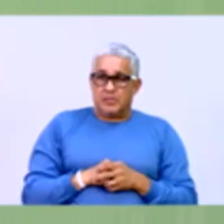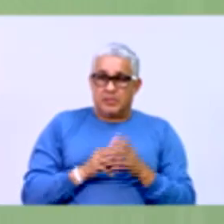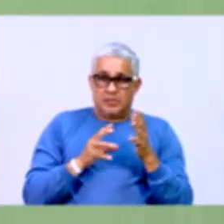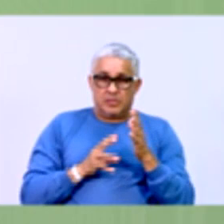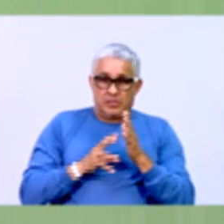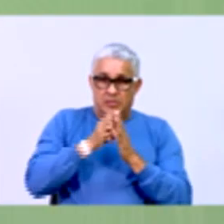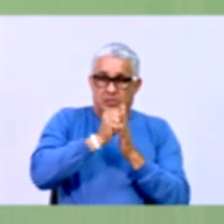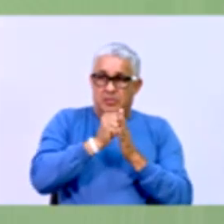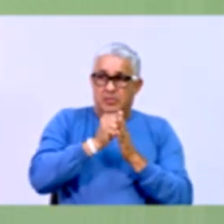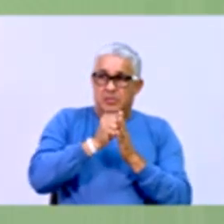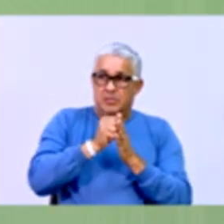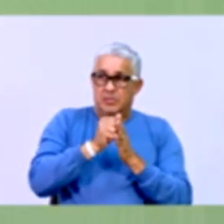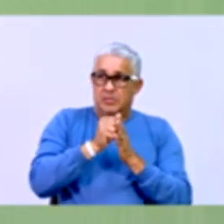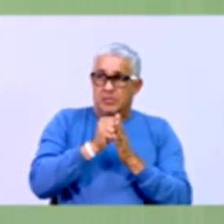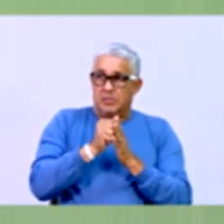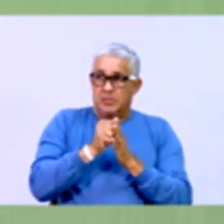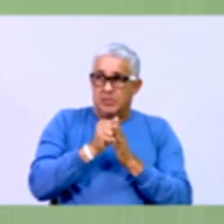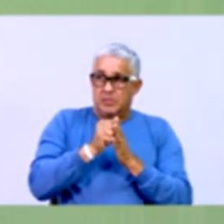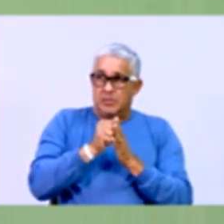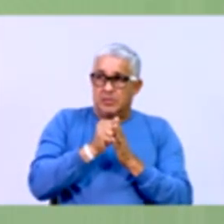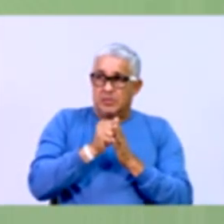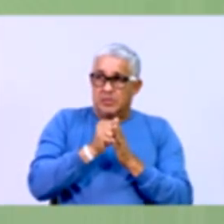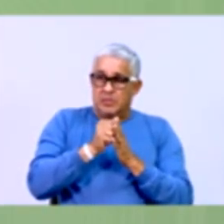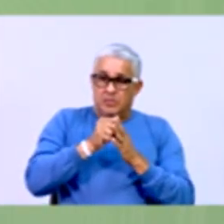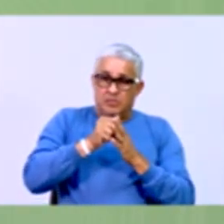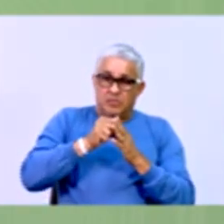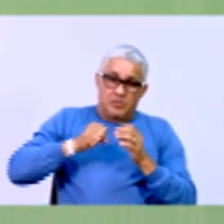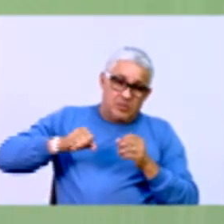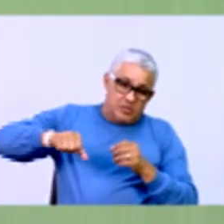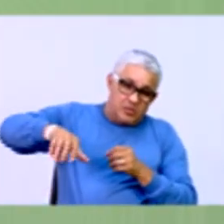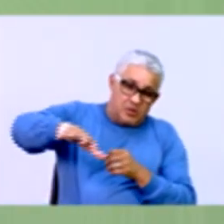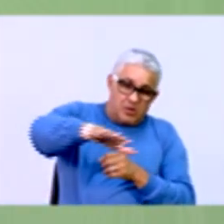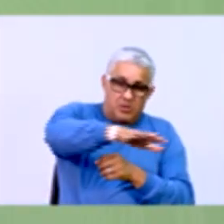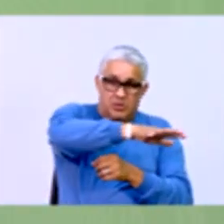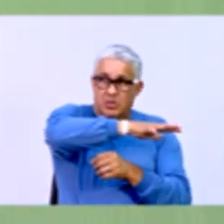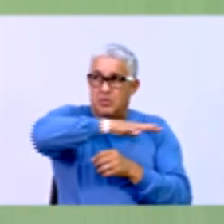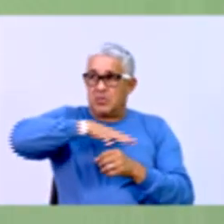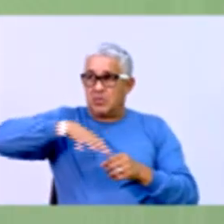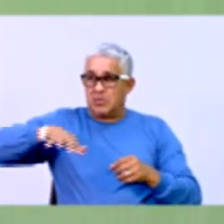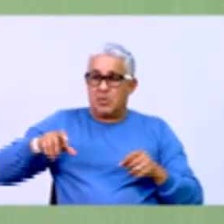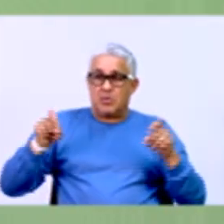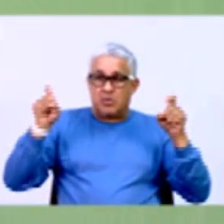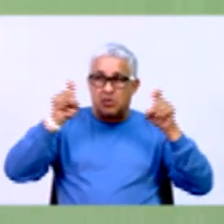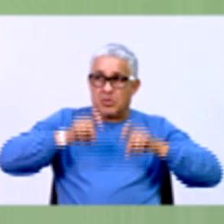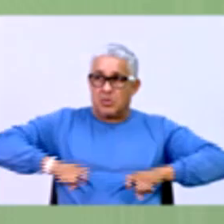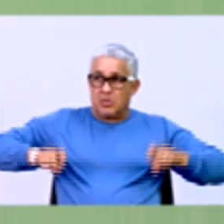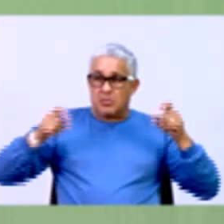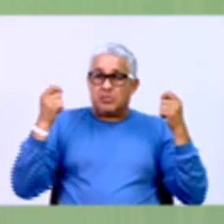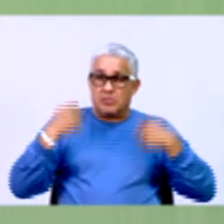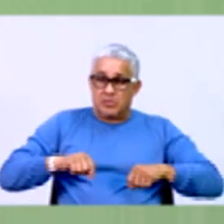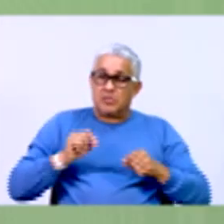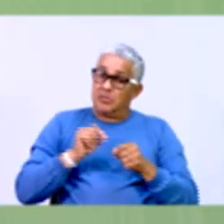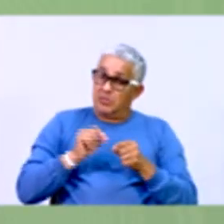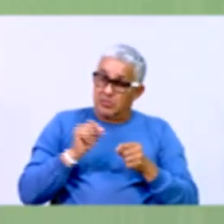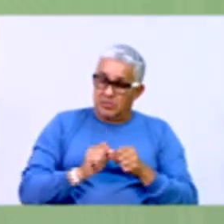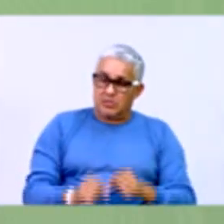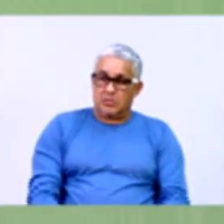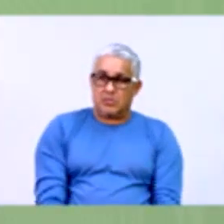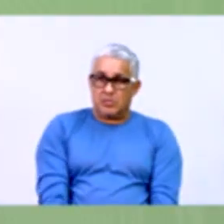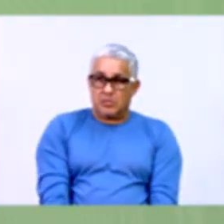Abordagem ao redor do computador. Bom, essa abordagem, obviamente que as auditorias precisavam ser feitas e eram